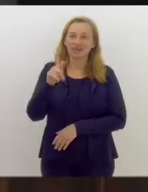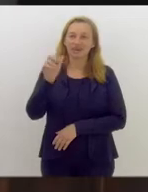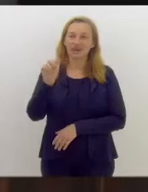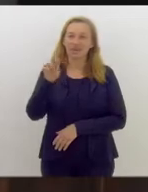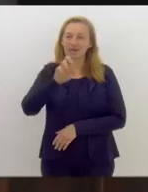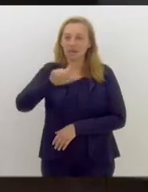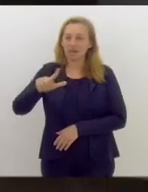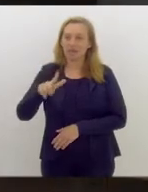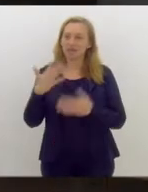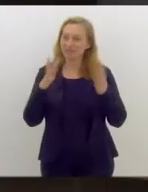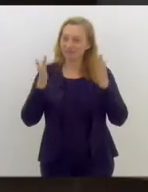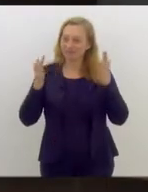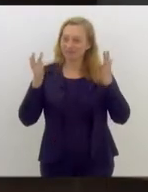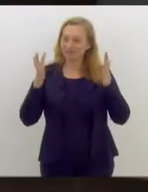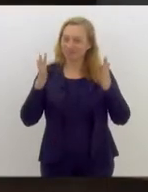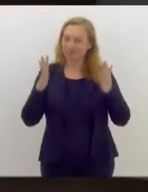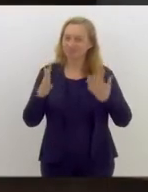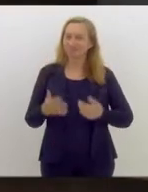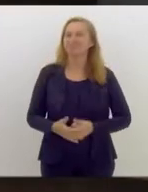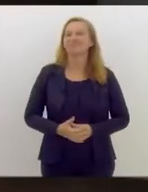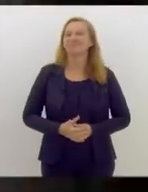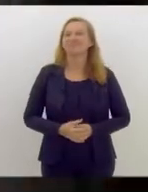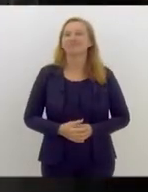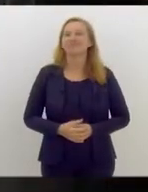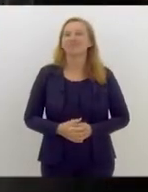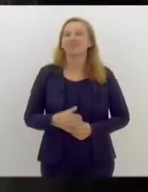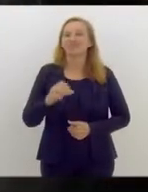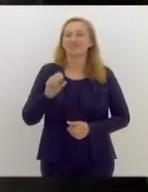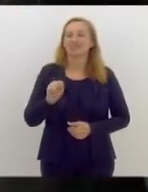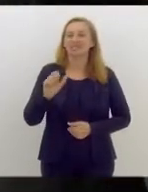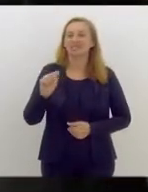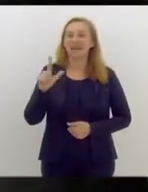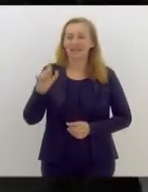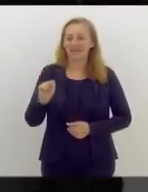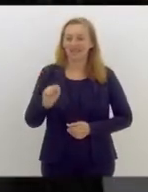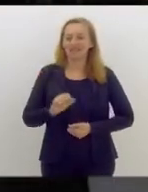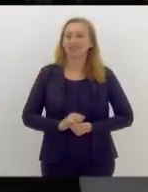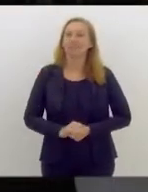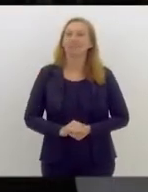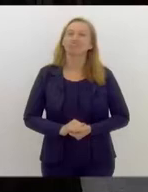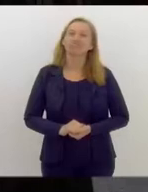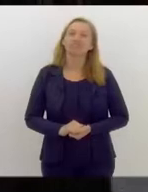Barbosa, carinhosamente chamado de Salles.